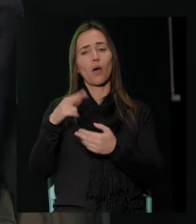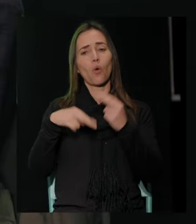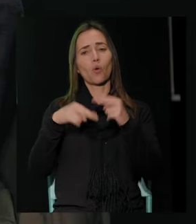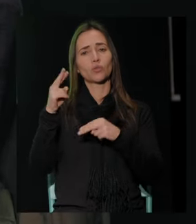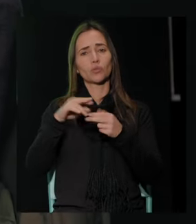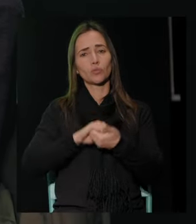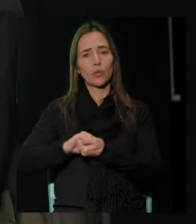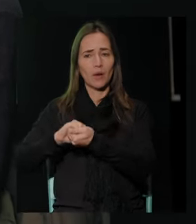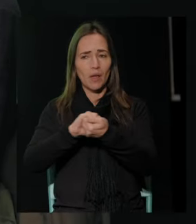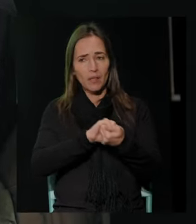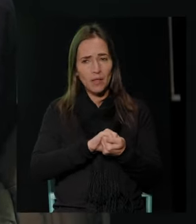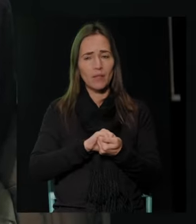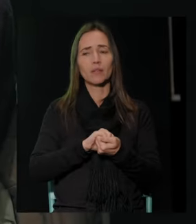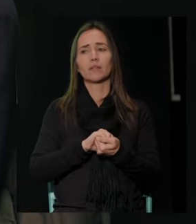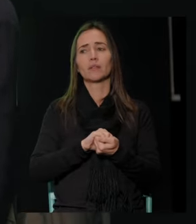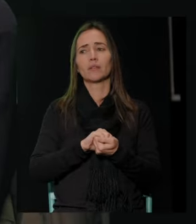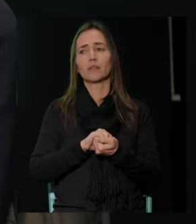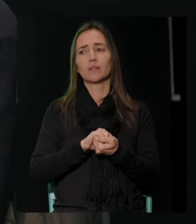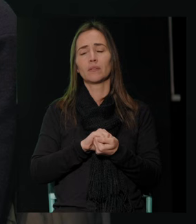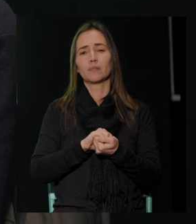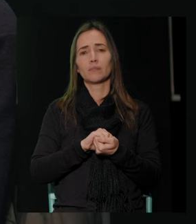do Solidariedade, com o Lech Walesa,